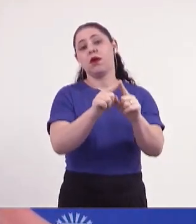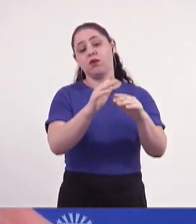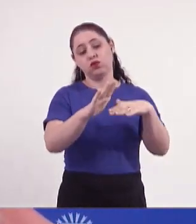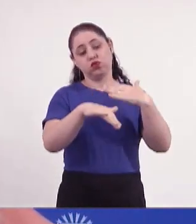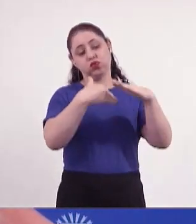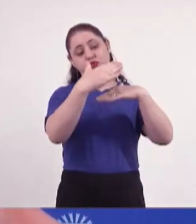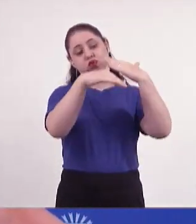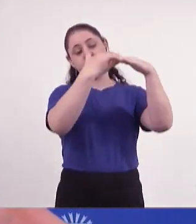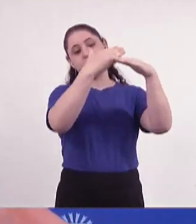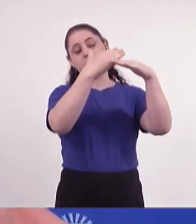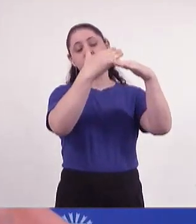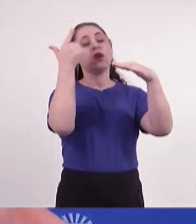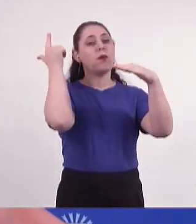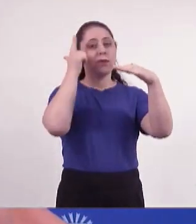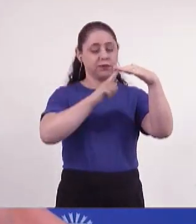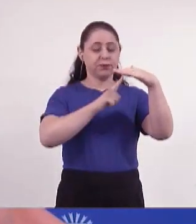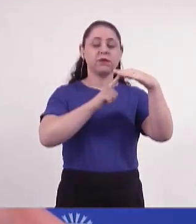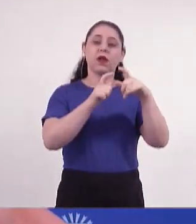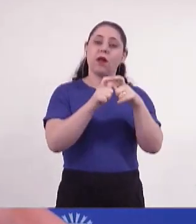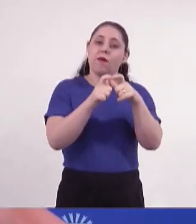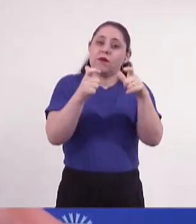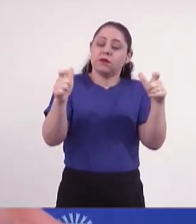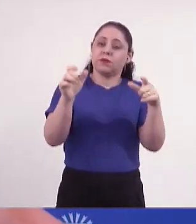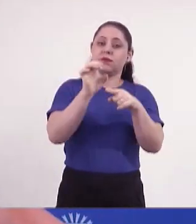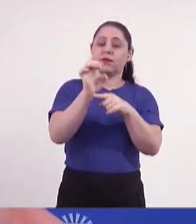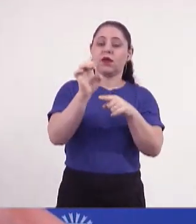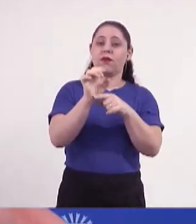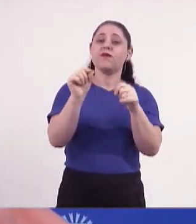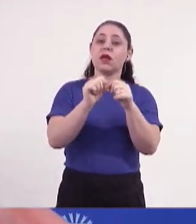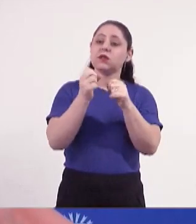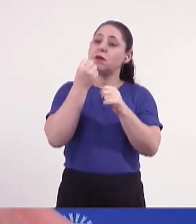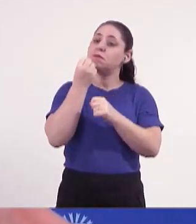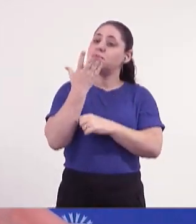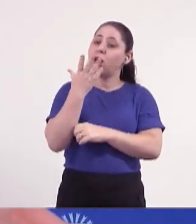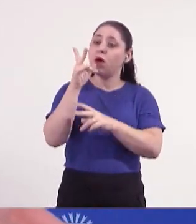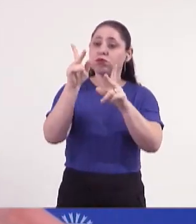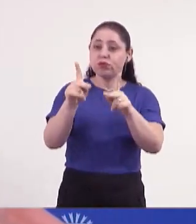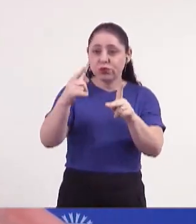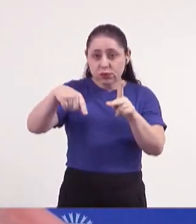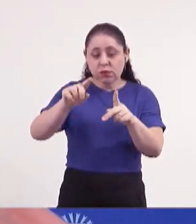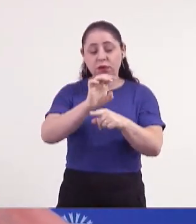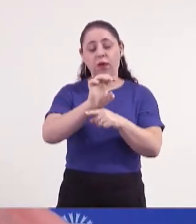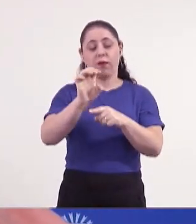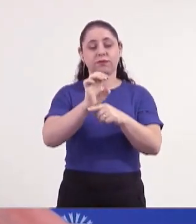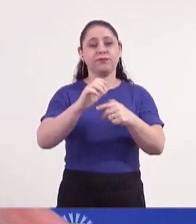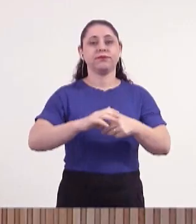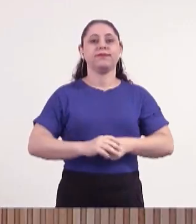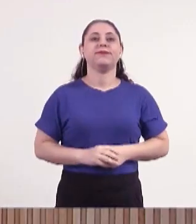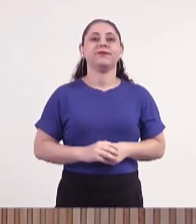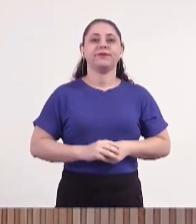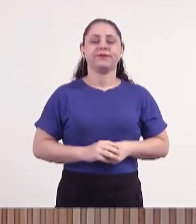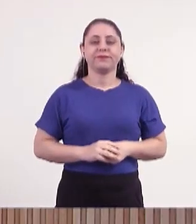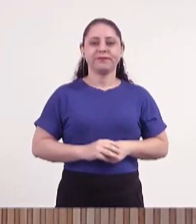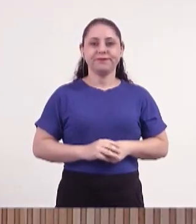com a governança para que esse desenvolvimento chegue e faça o bem para a população de Mato Grosso do Sul.